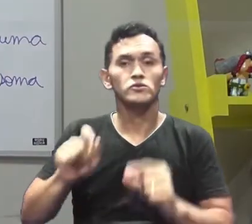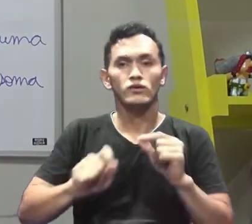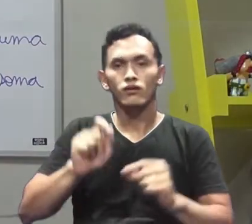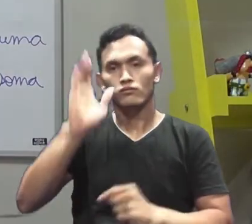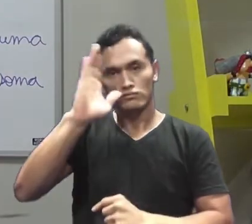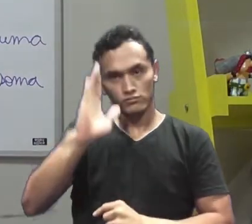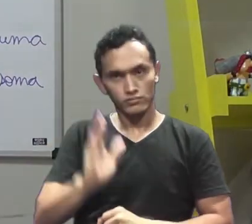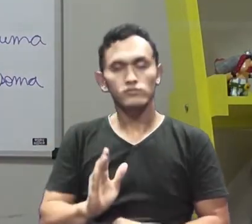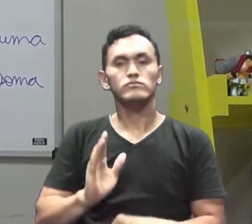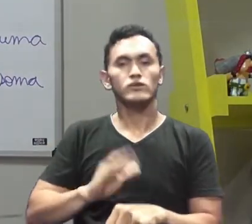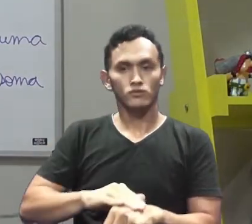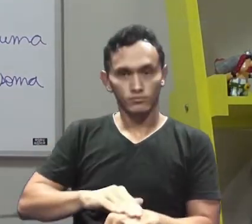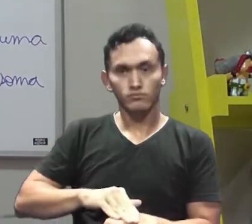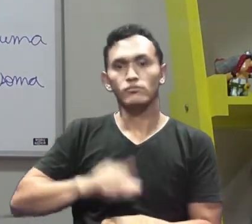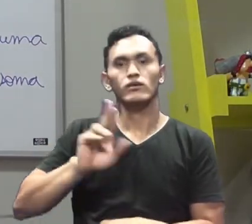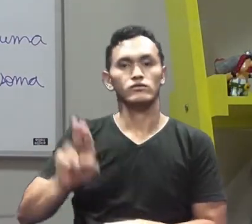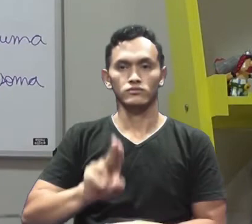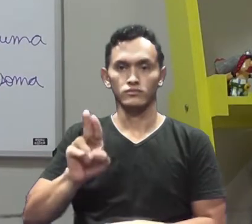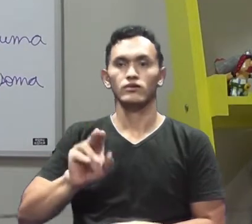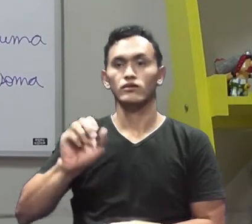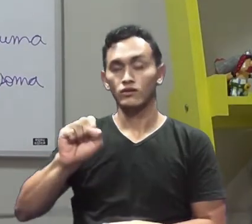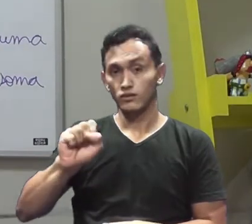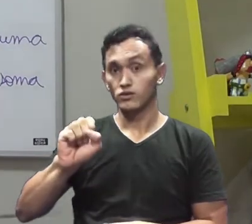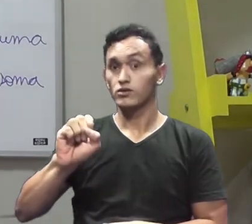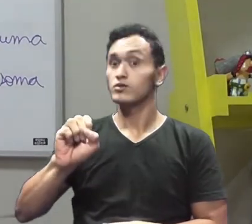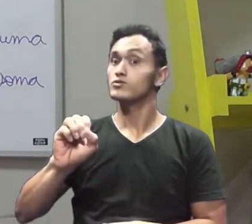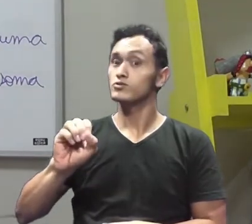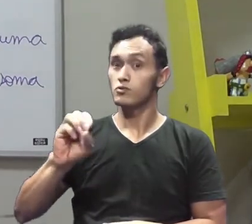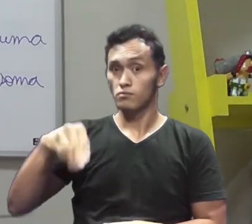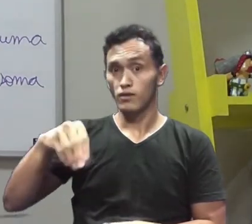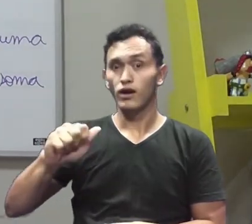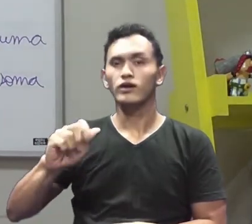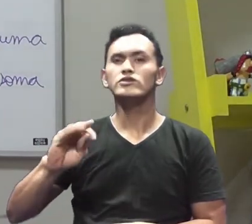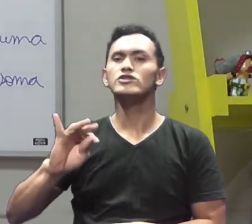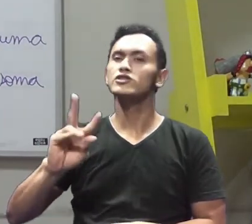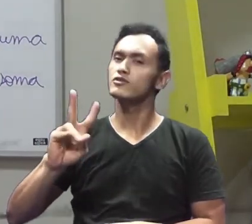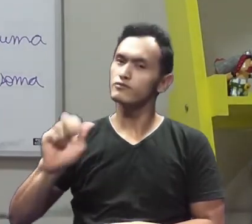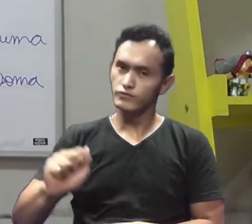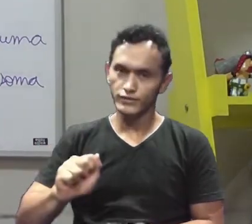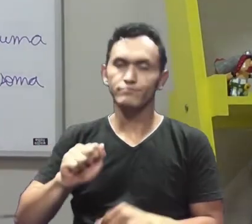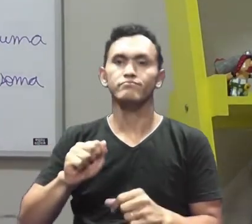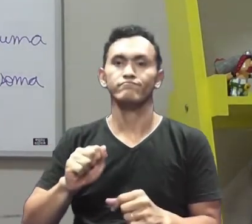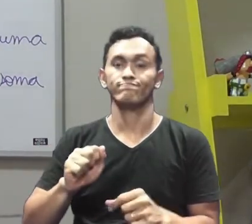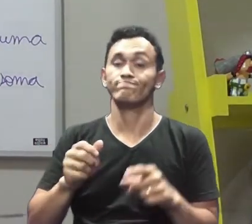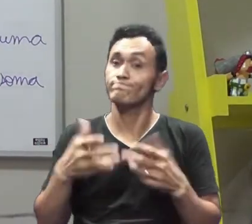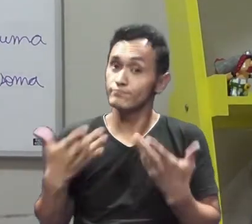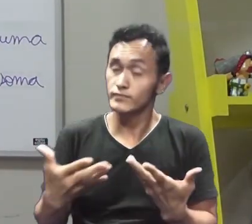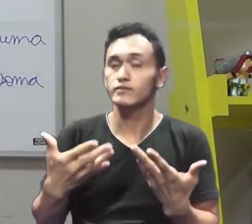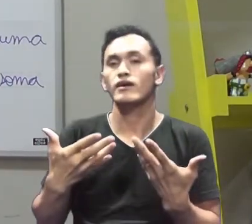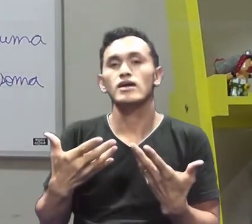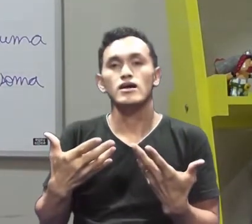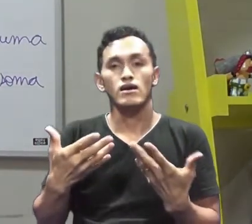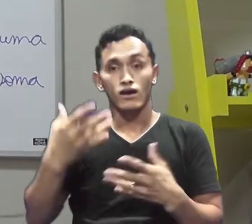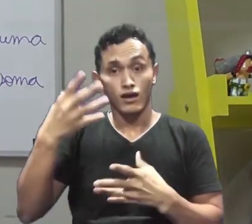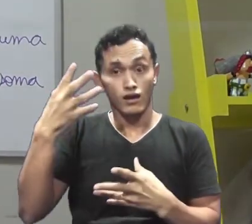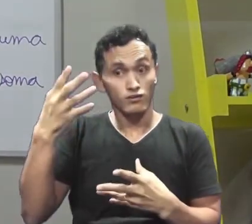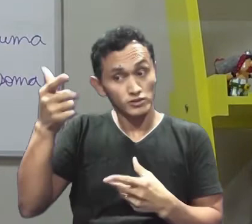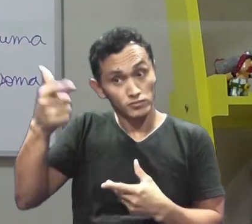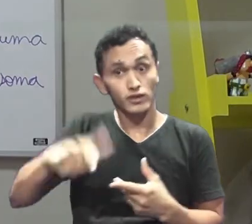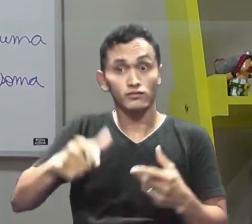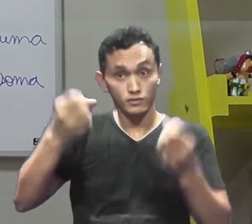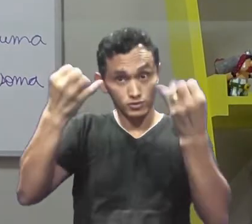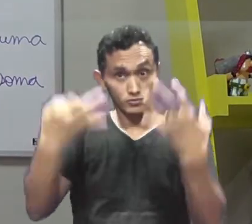usado somativa, mas você também encontra a sumativa. Então, só revisando,